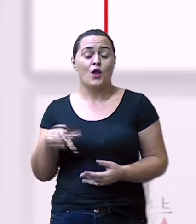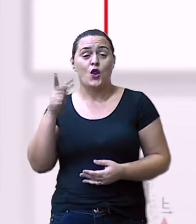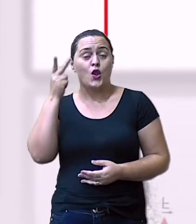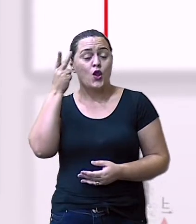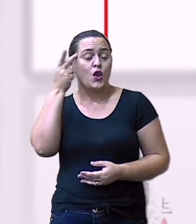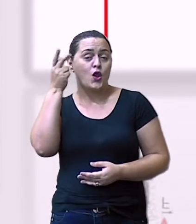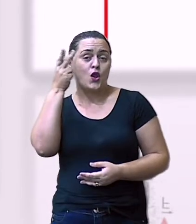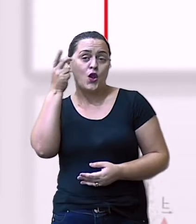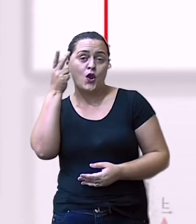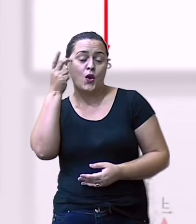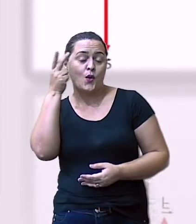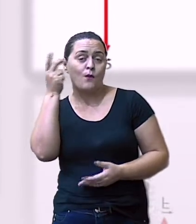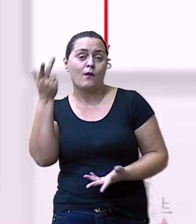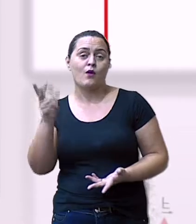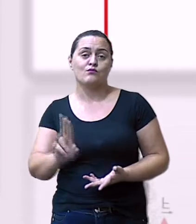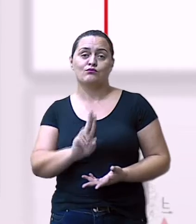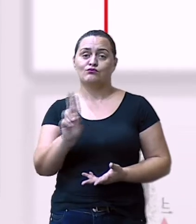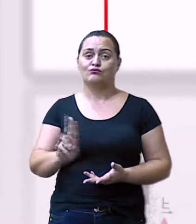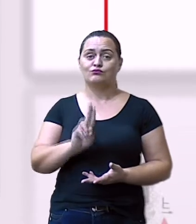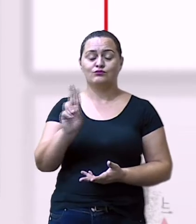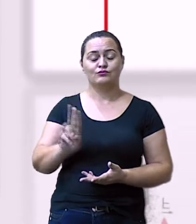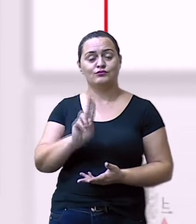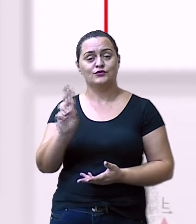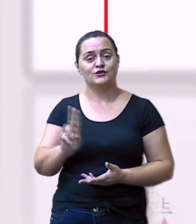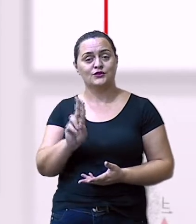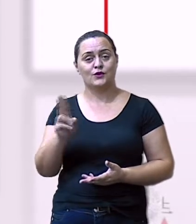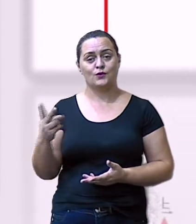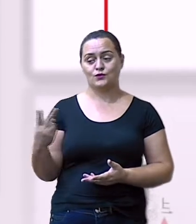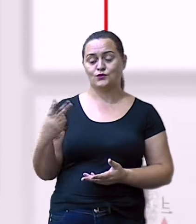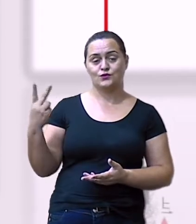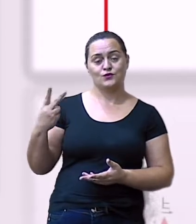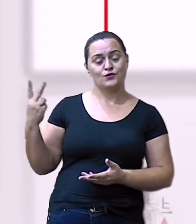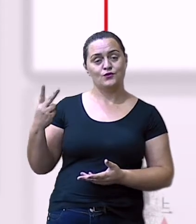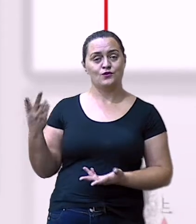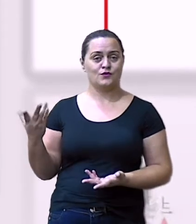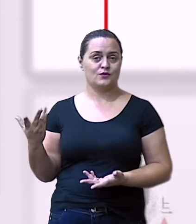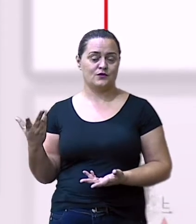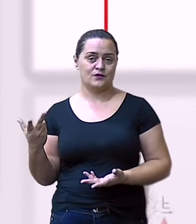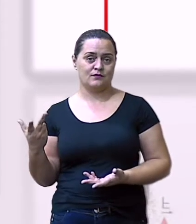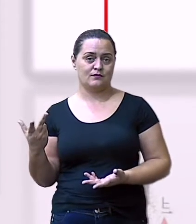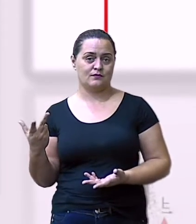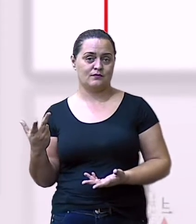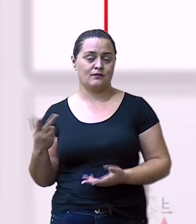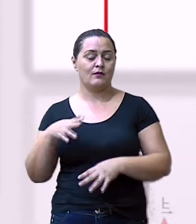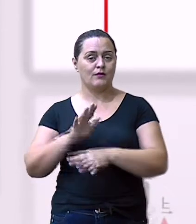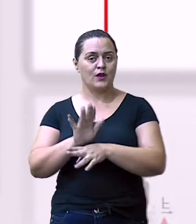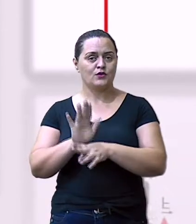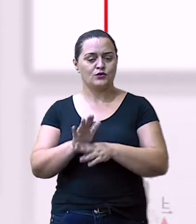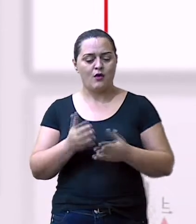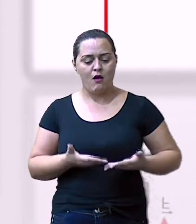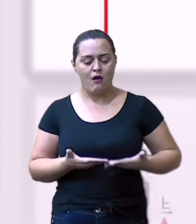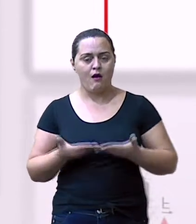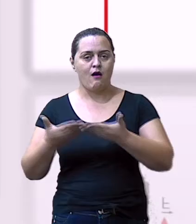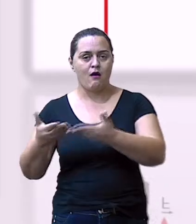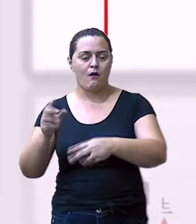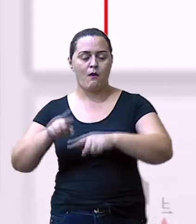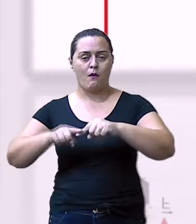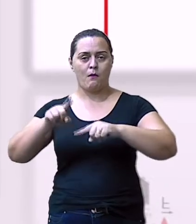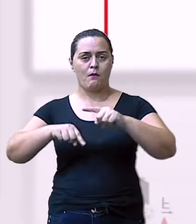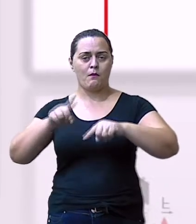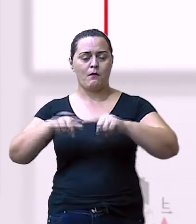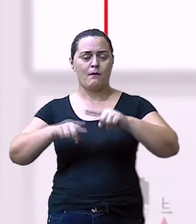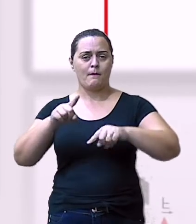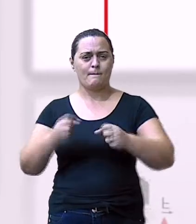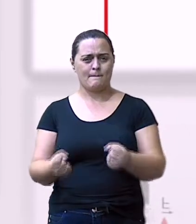utilizar a associação desses dois tipos de roldanas. Vamos ver um pouquinho de como que é essa questão da